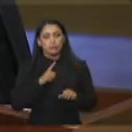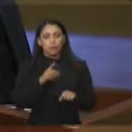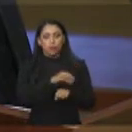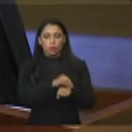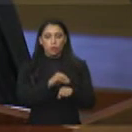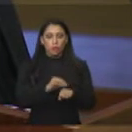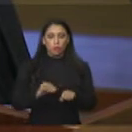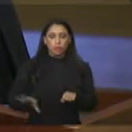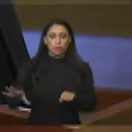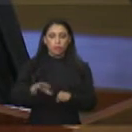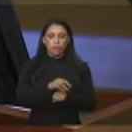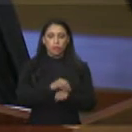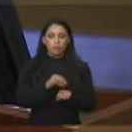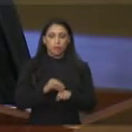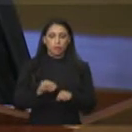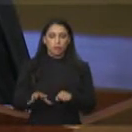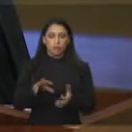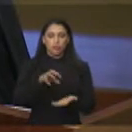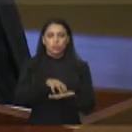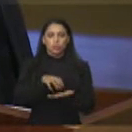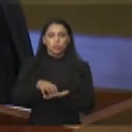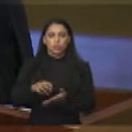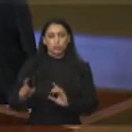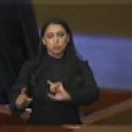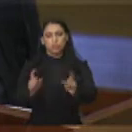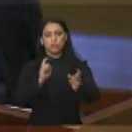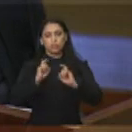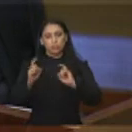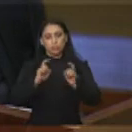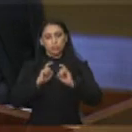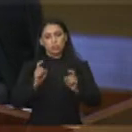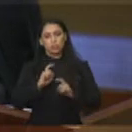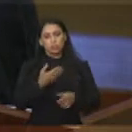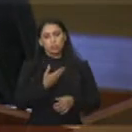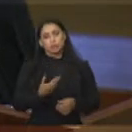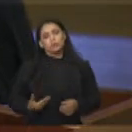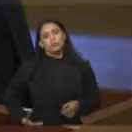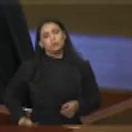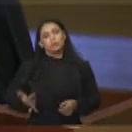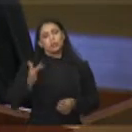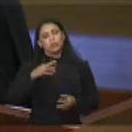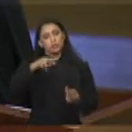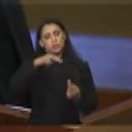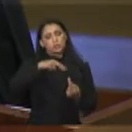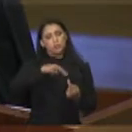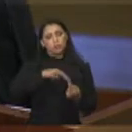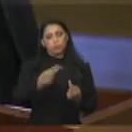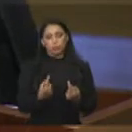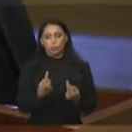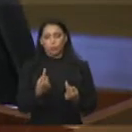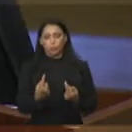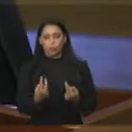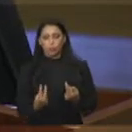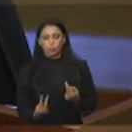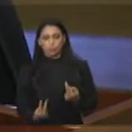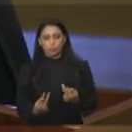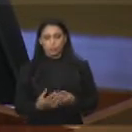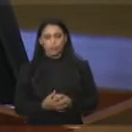de dados entre órgãos da Administração Pública Federal, incisos 1 e